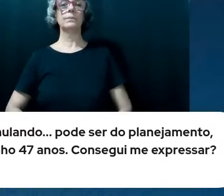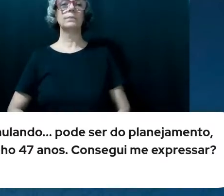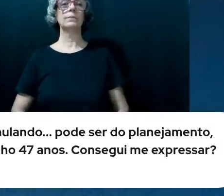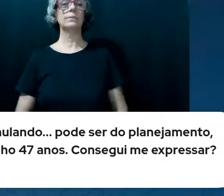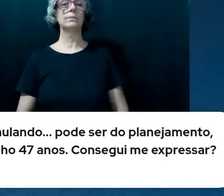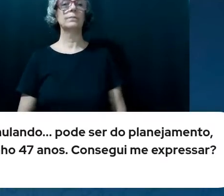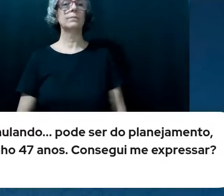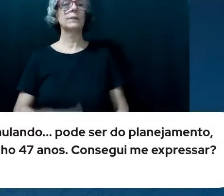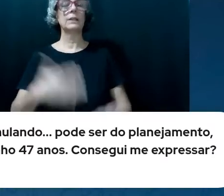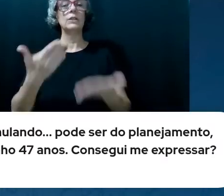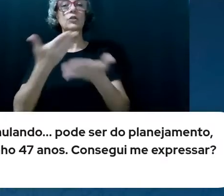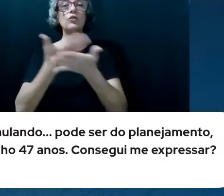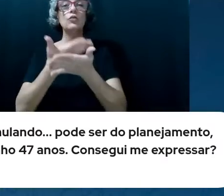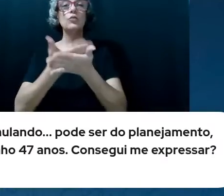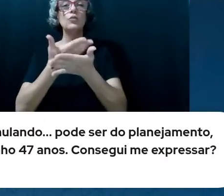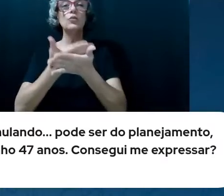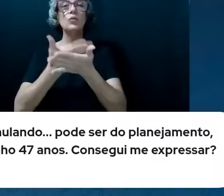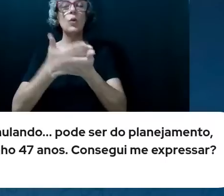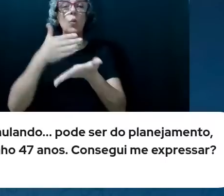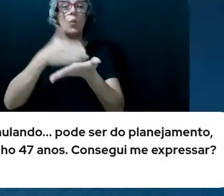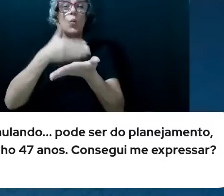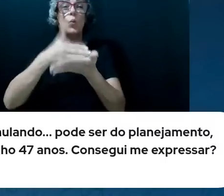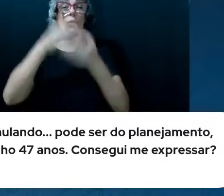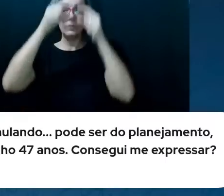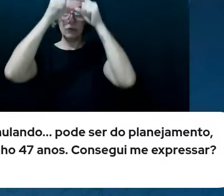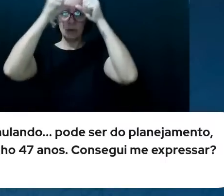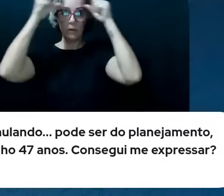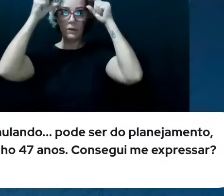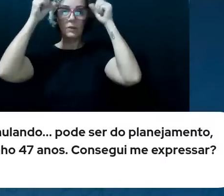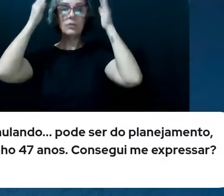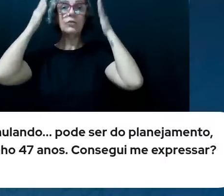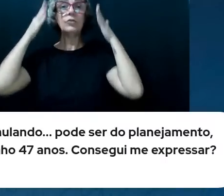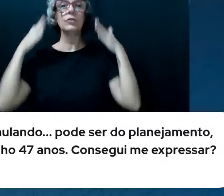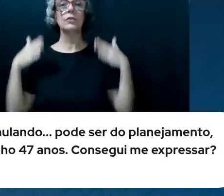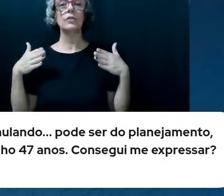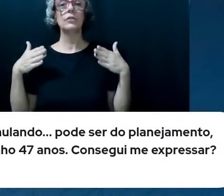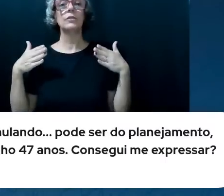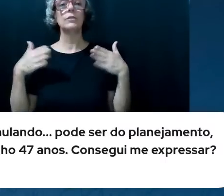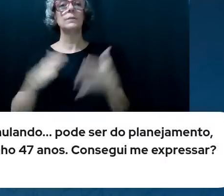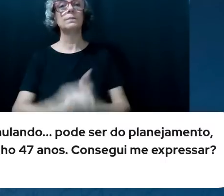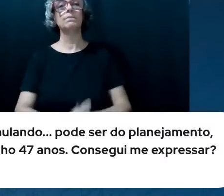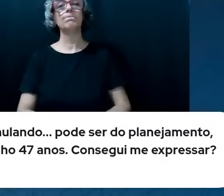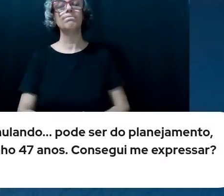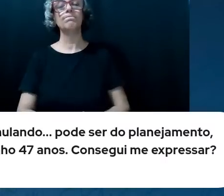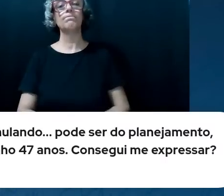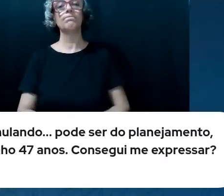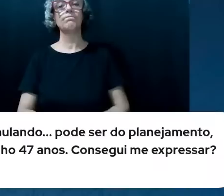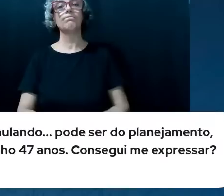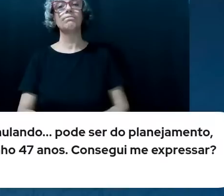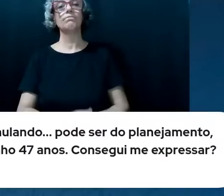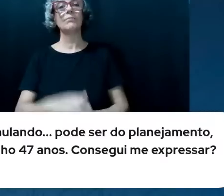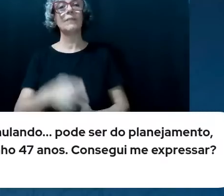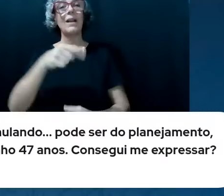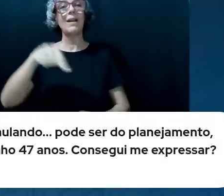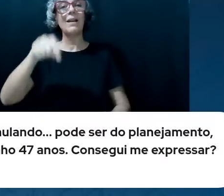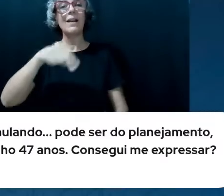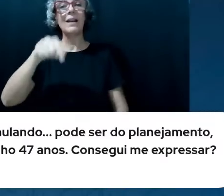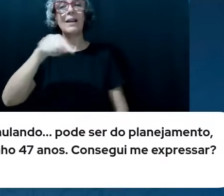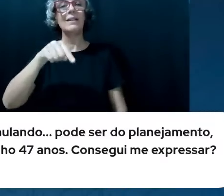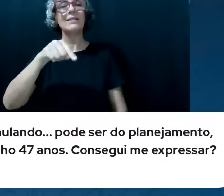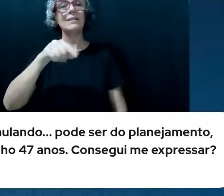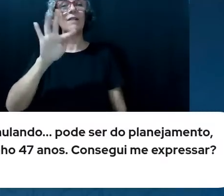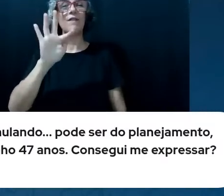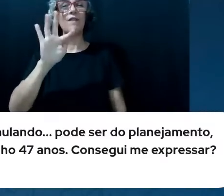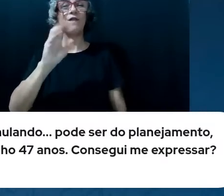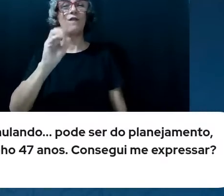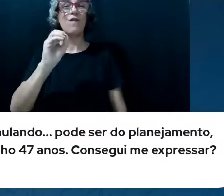estudando a obra de Joana de Ângeles, ela nos fala assim, que boa parte dessas fobias, como agorafobia